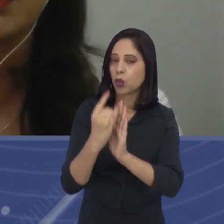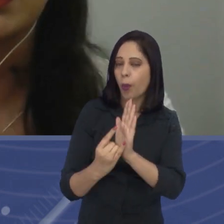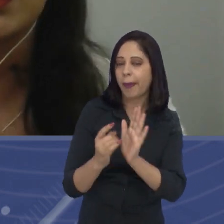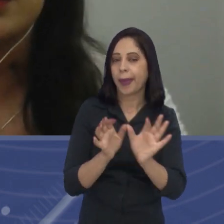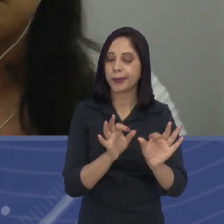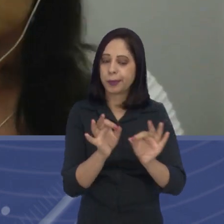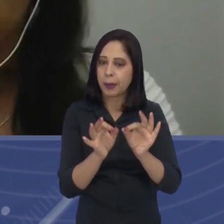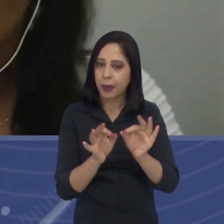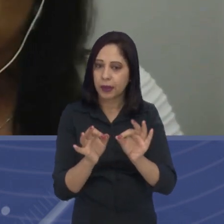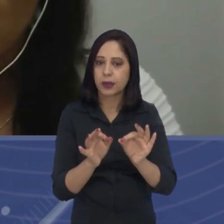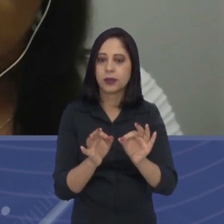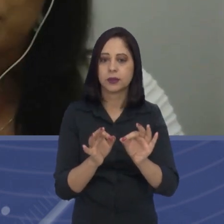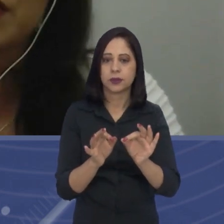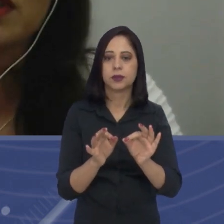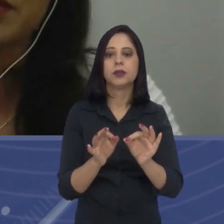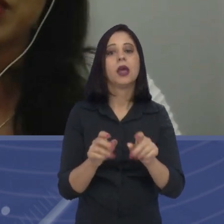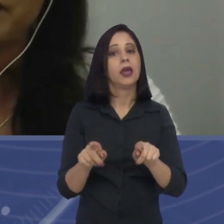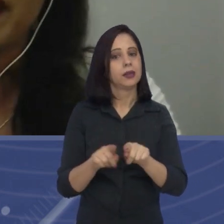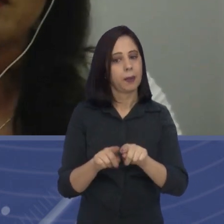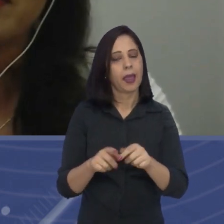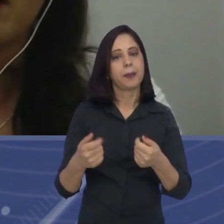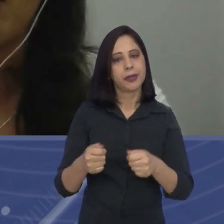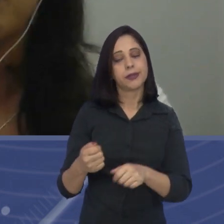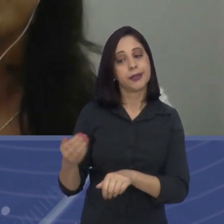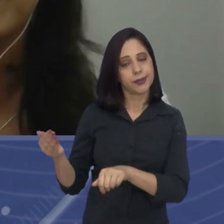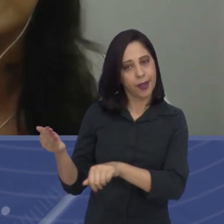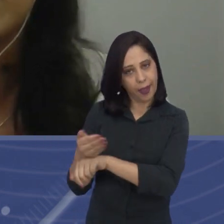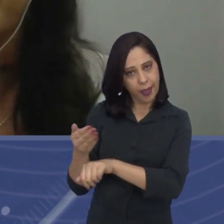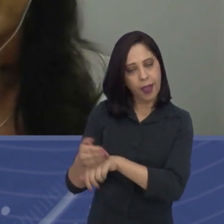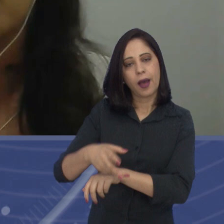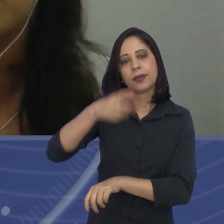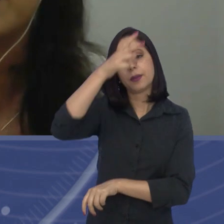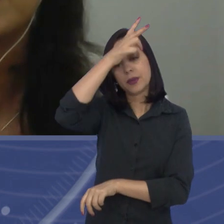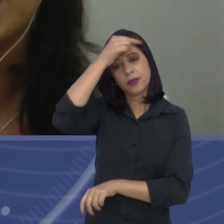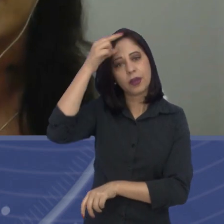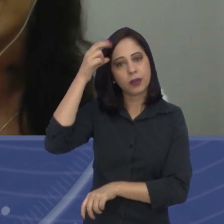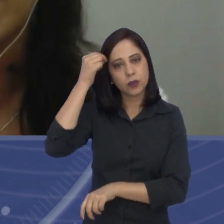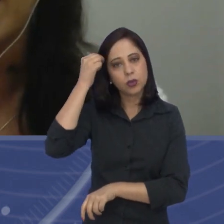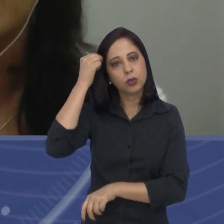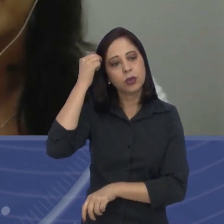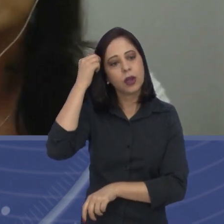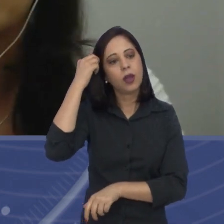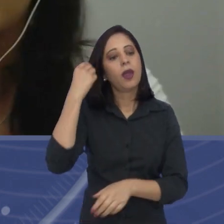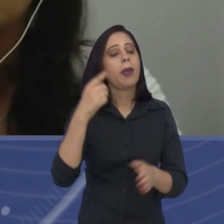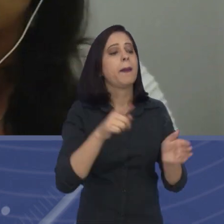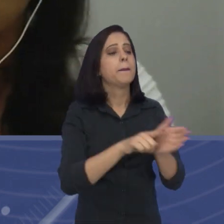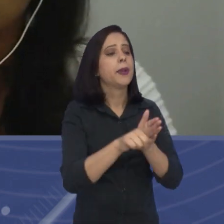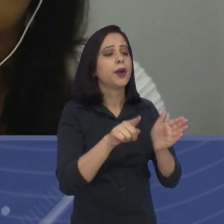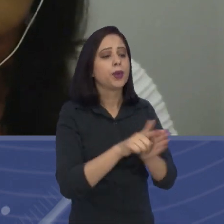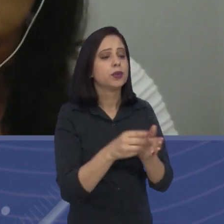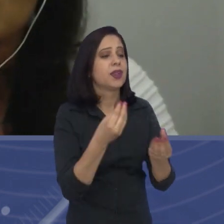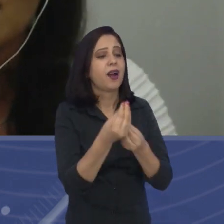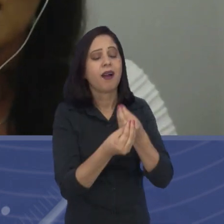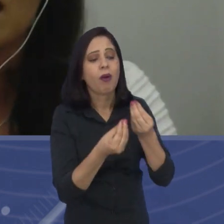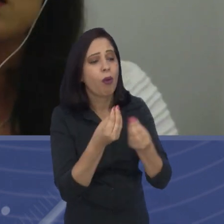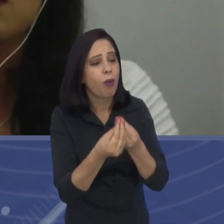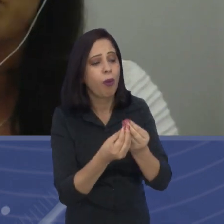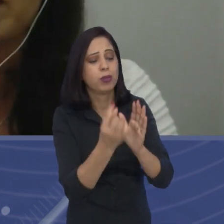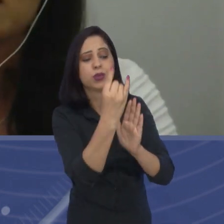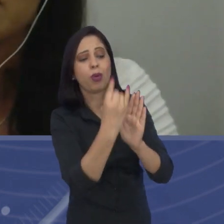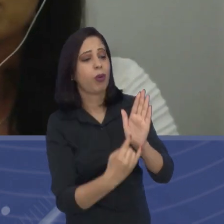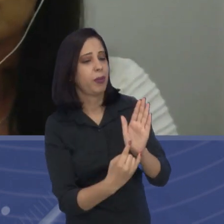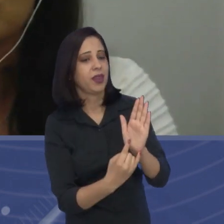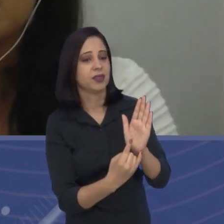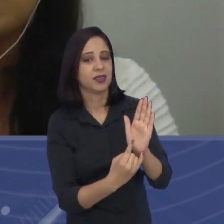prefeitura, procurar o município também e ver como fazer para regularizar aquela área, mas nem todas as áreas